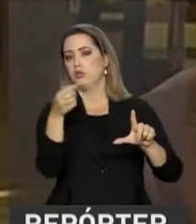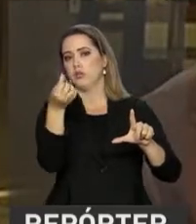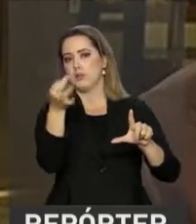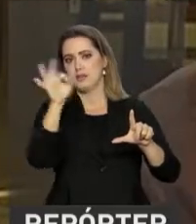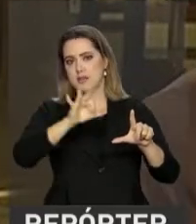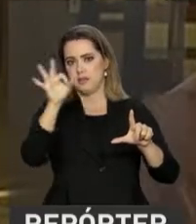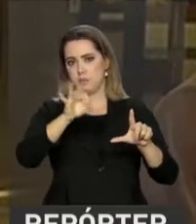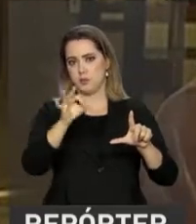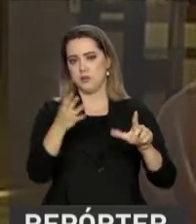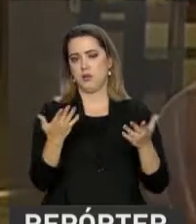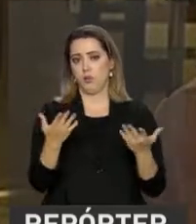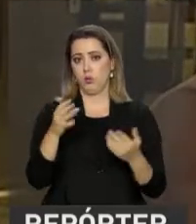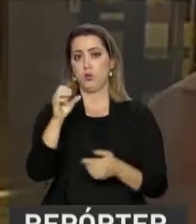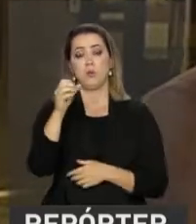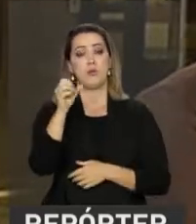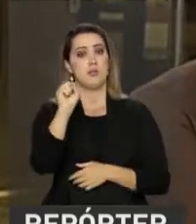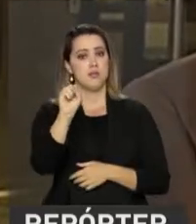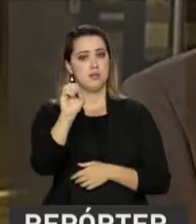14